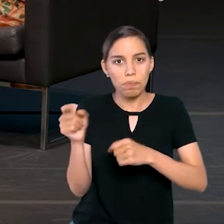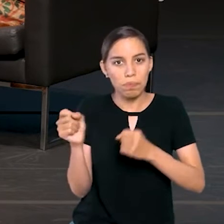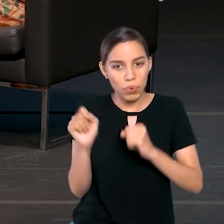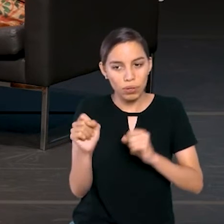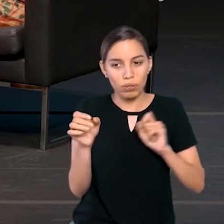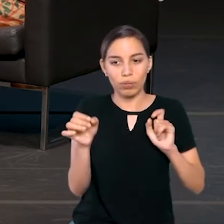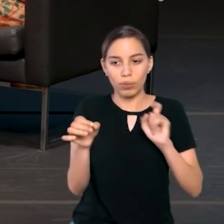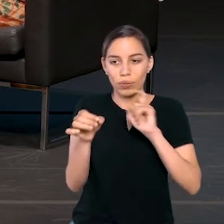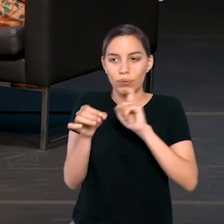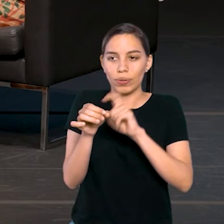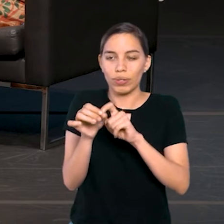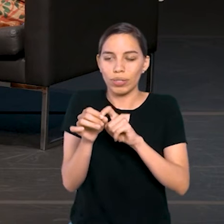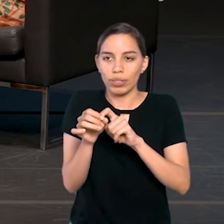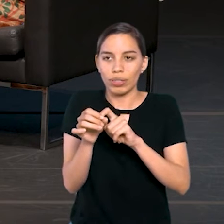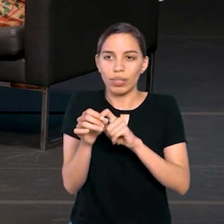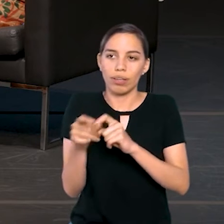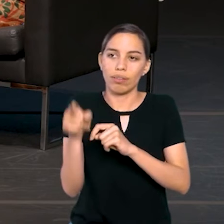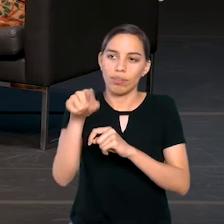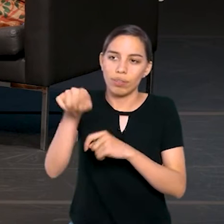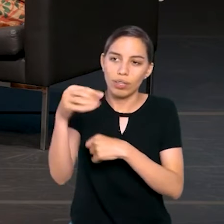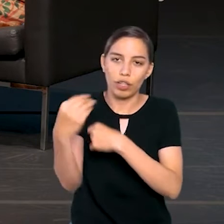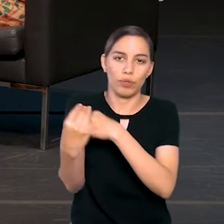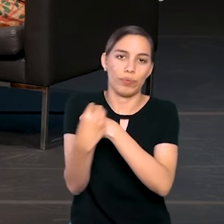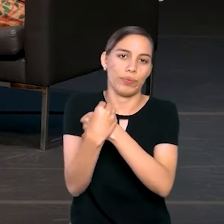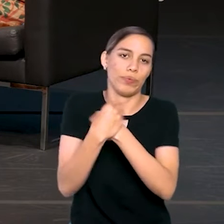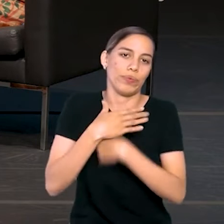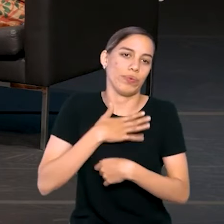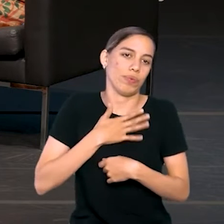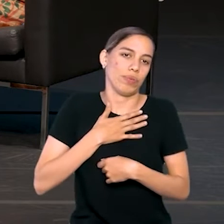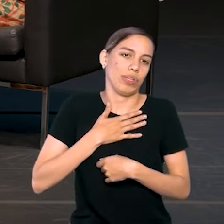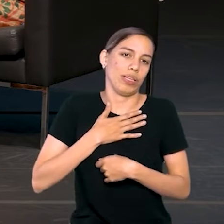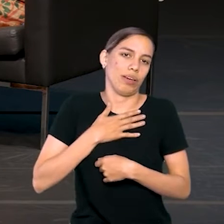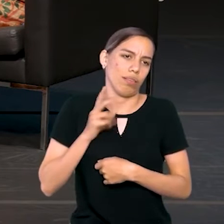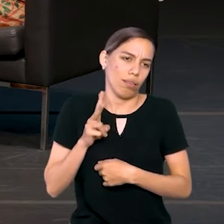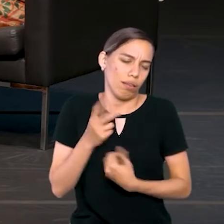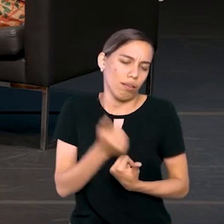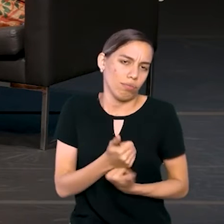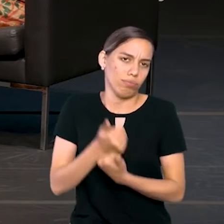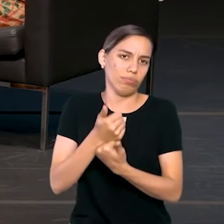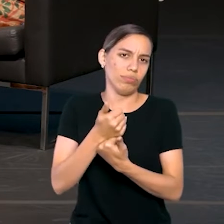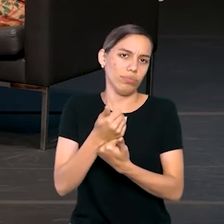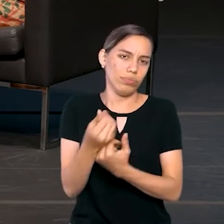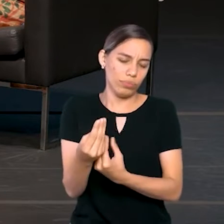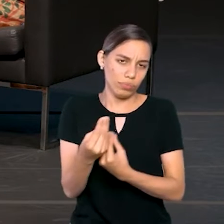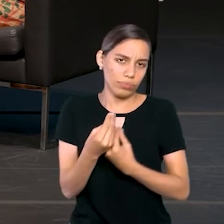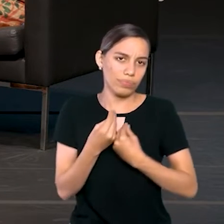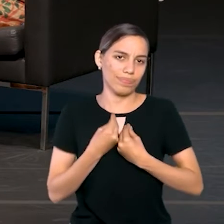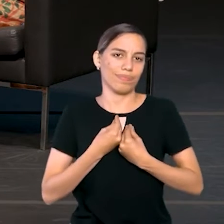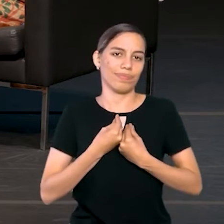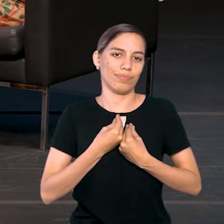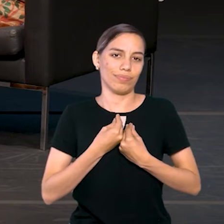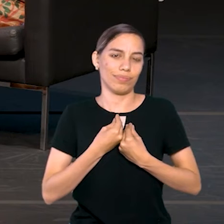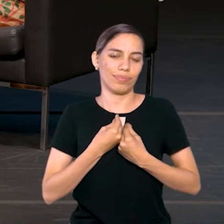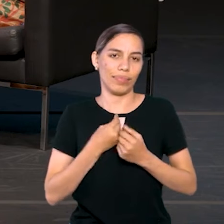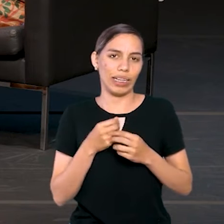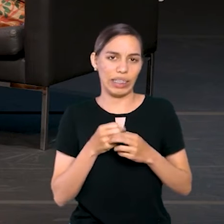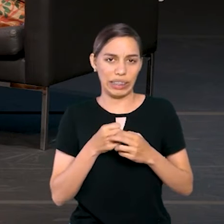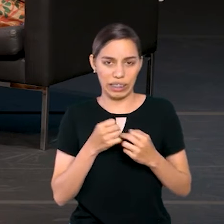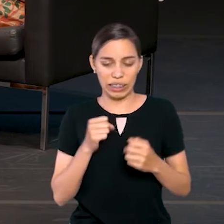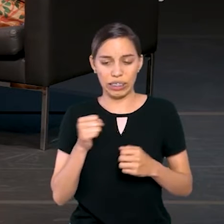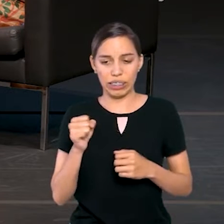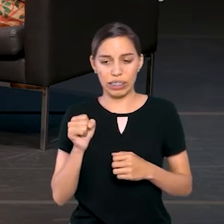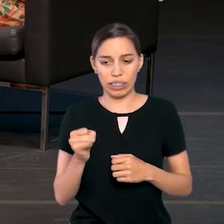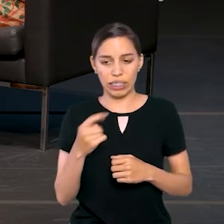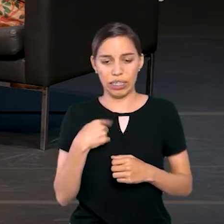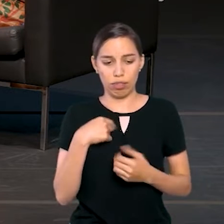gente tem esse amparo que não nos deixa cair, ou se a gente cai, nos ajuda a levantar, né? Então, é um pouquinho